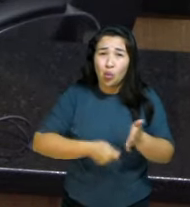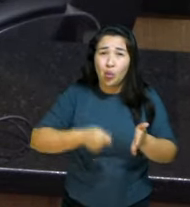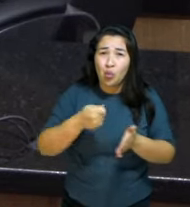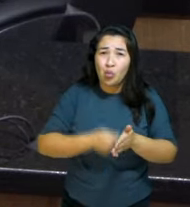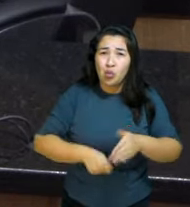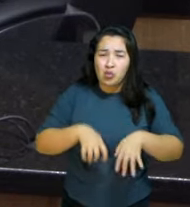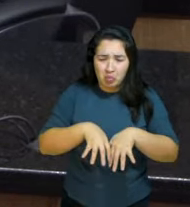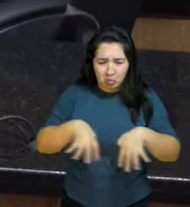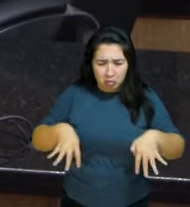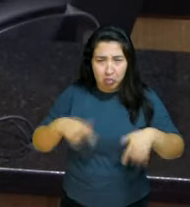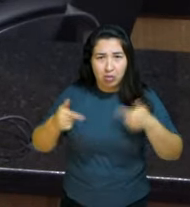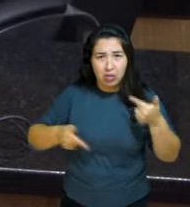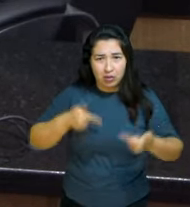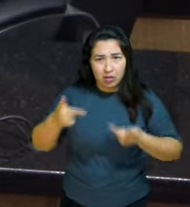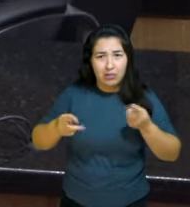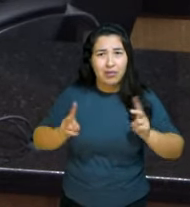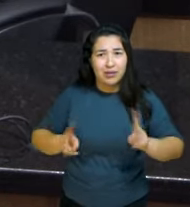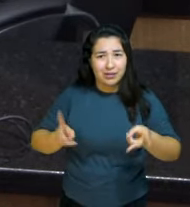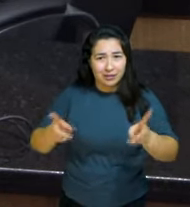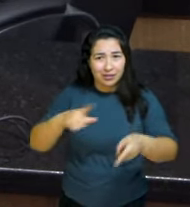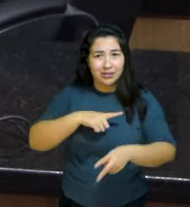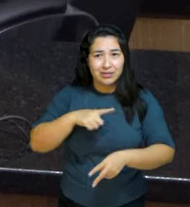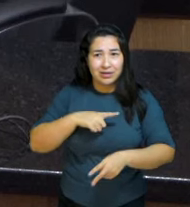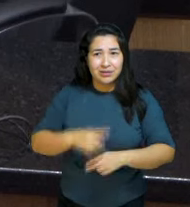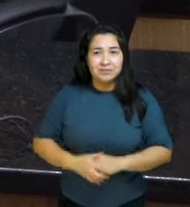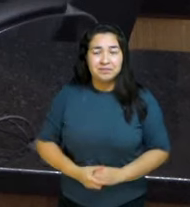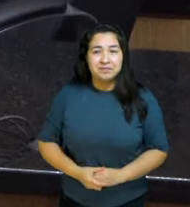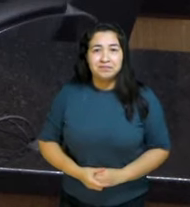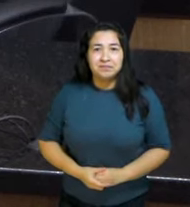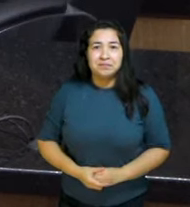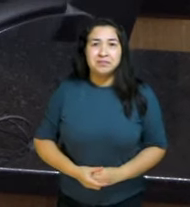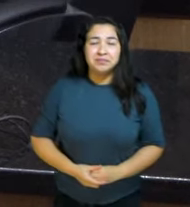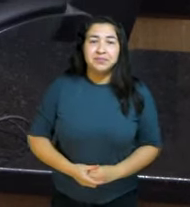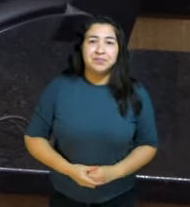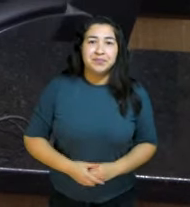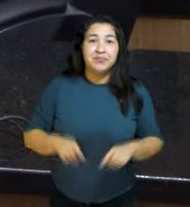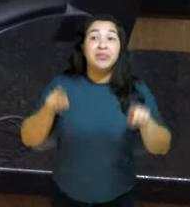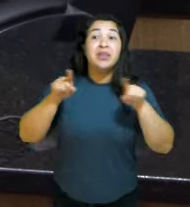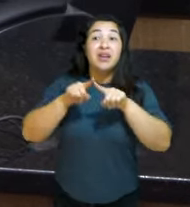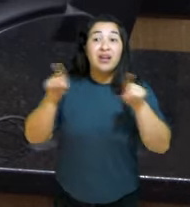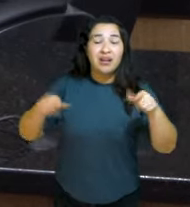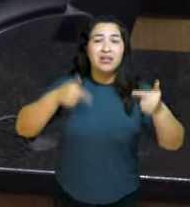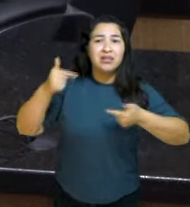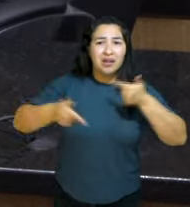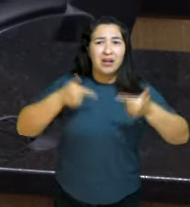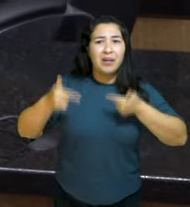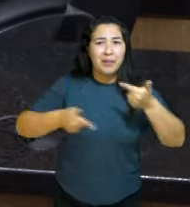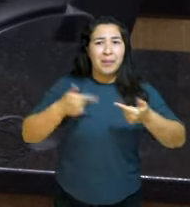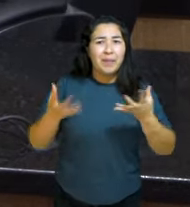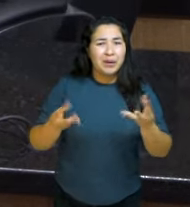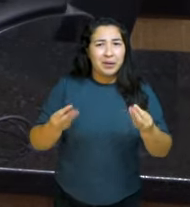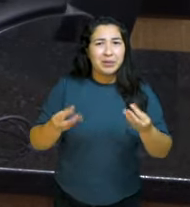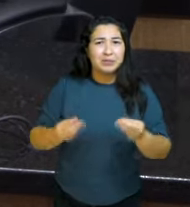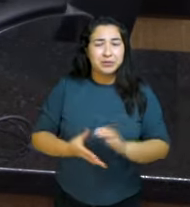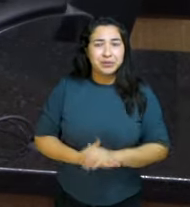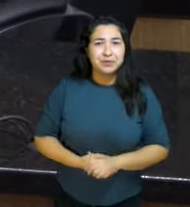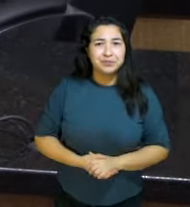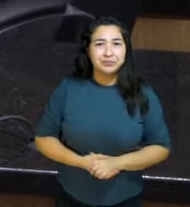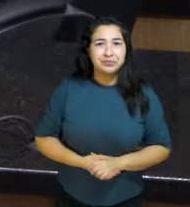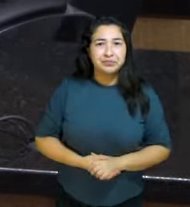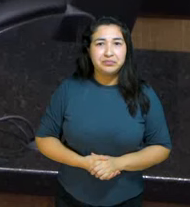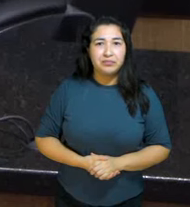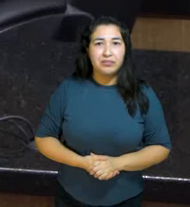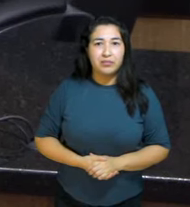trabalham e fazem. Mais um minuto, vereador. Faz o esporte acontecer, né? Em momento